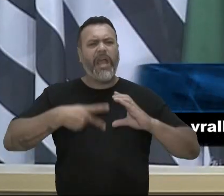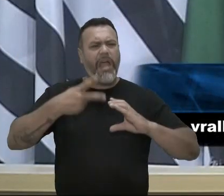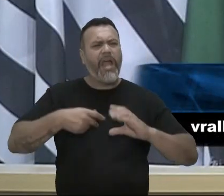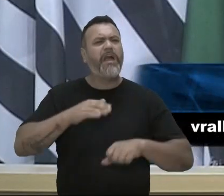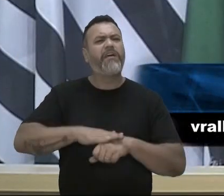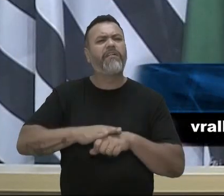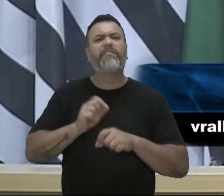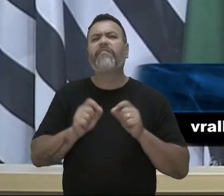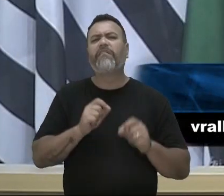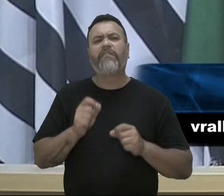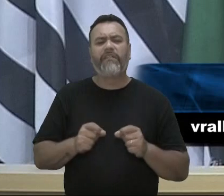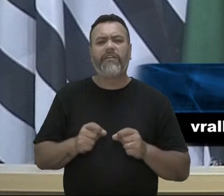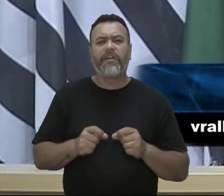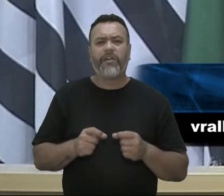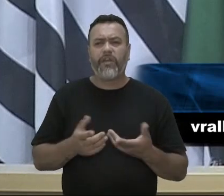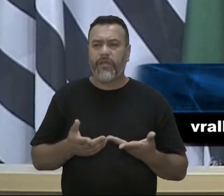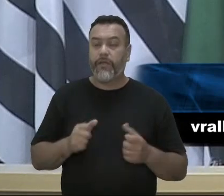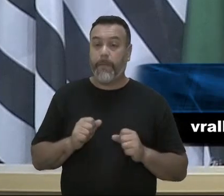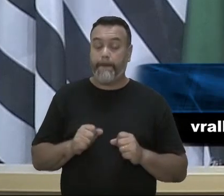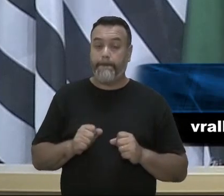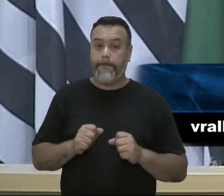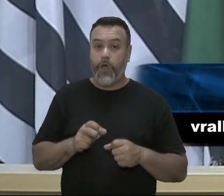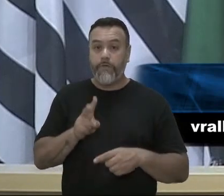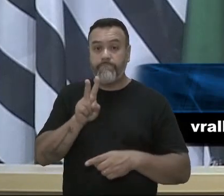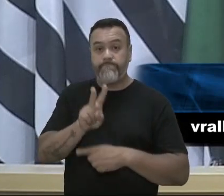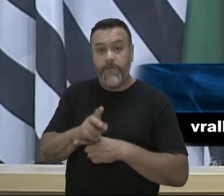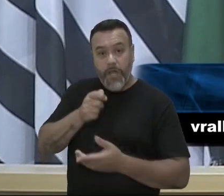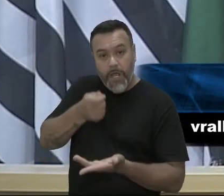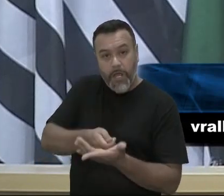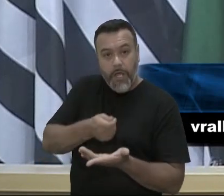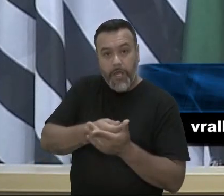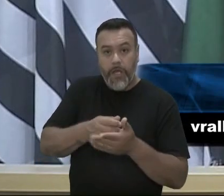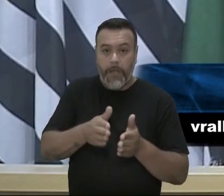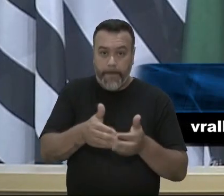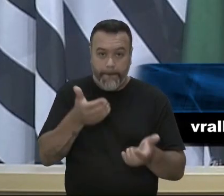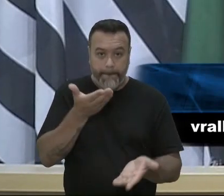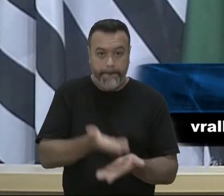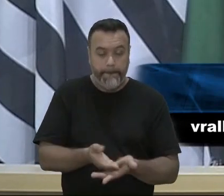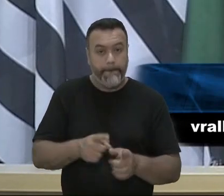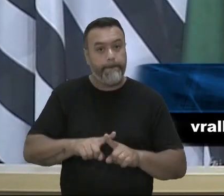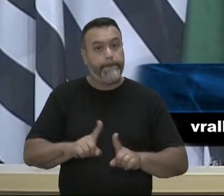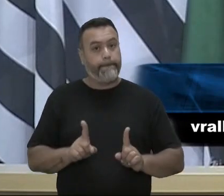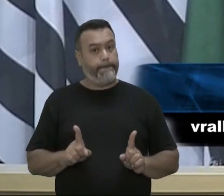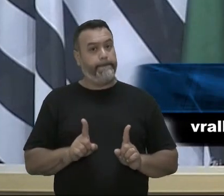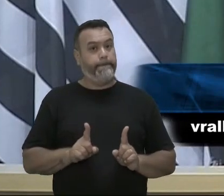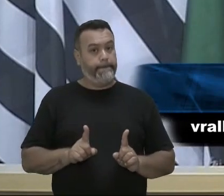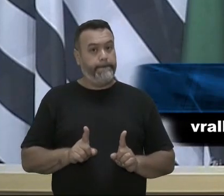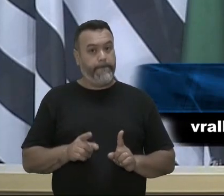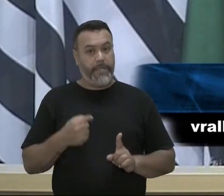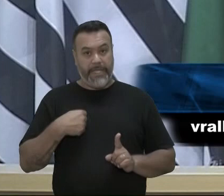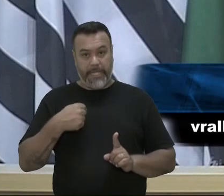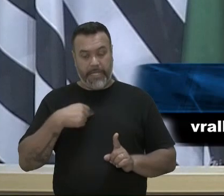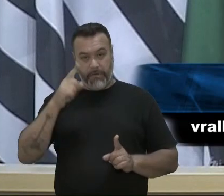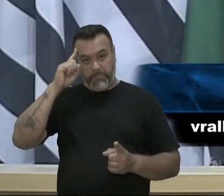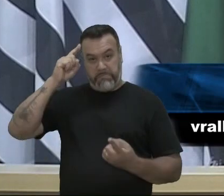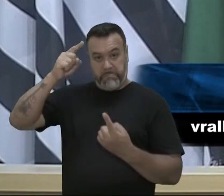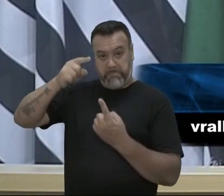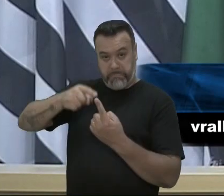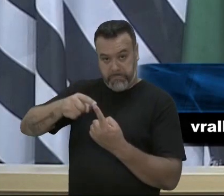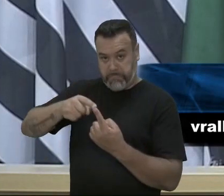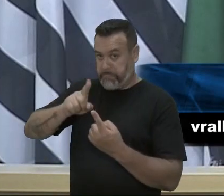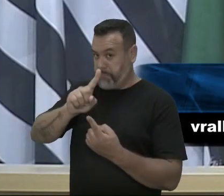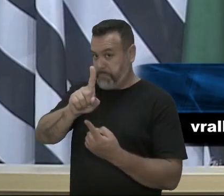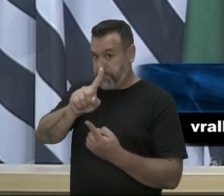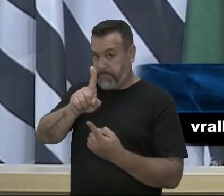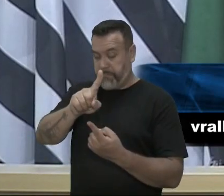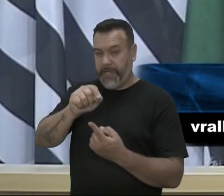vereador pode fazer é isso, cobrar, fazer requerimento. Mas ele não toma decisão. Mas